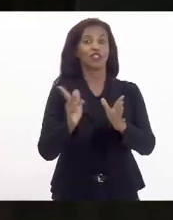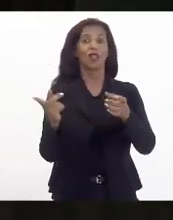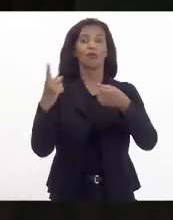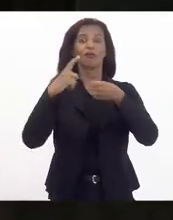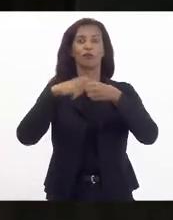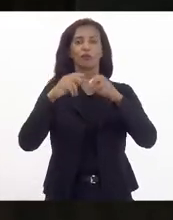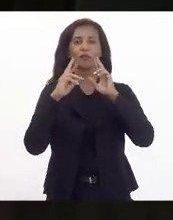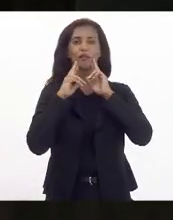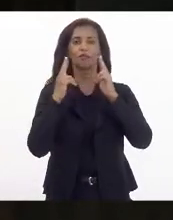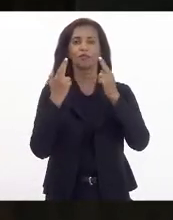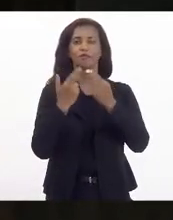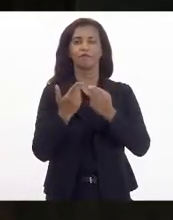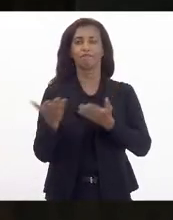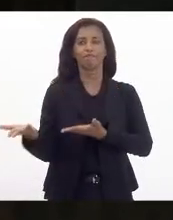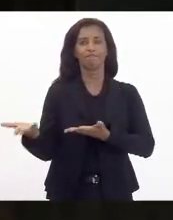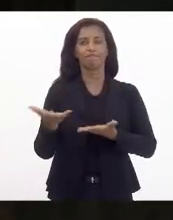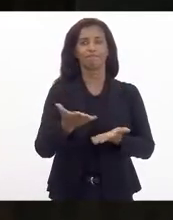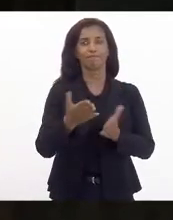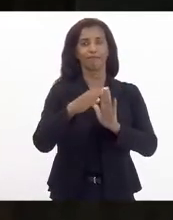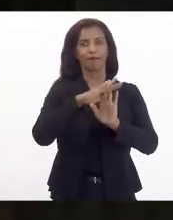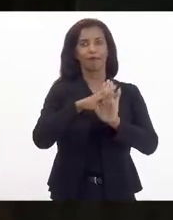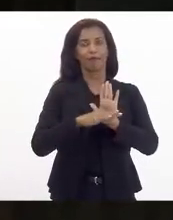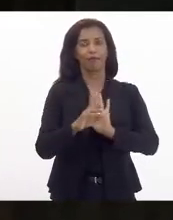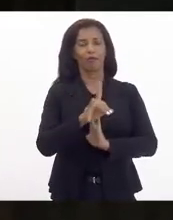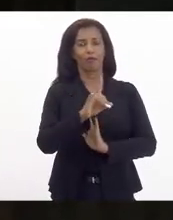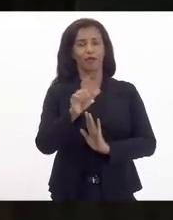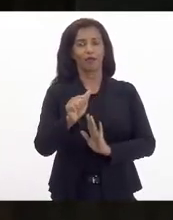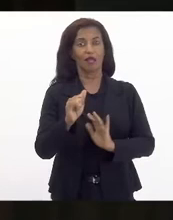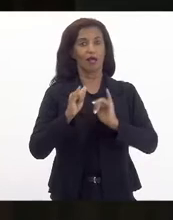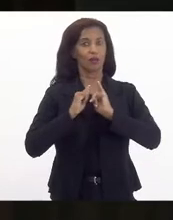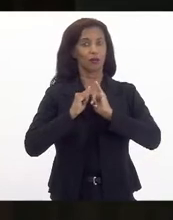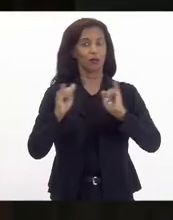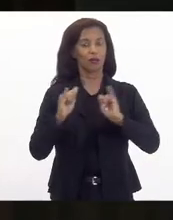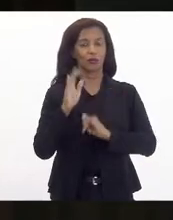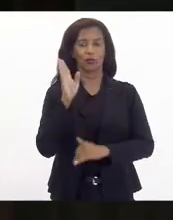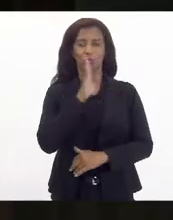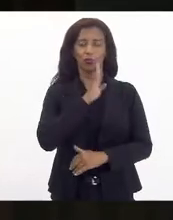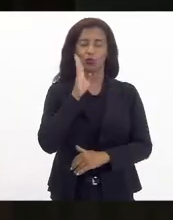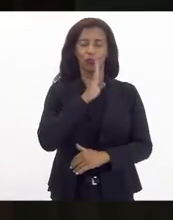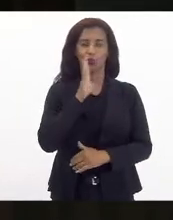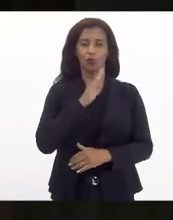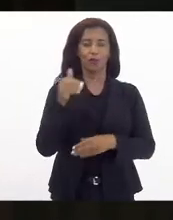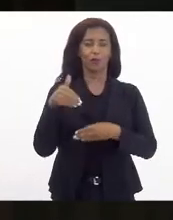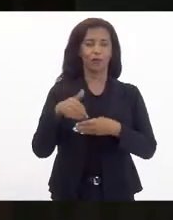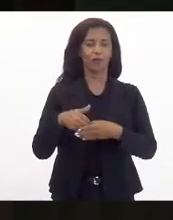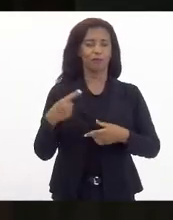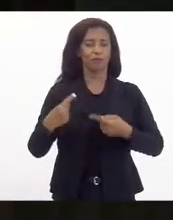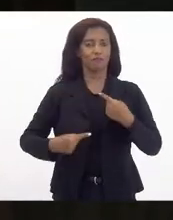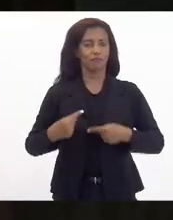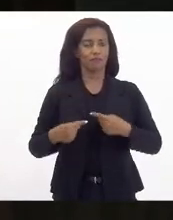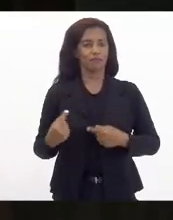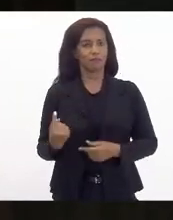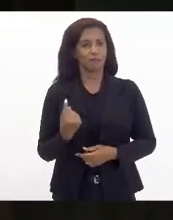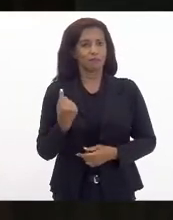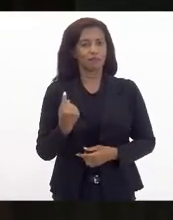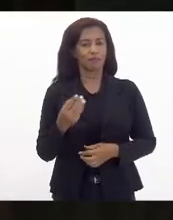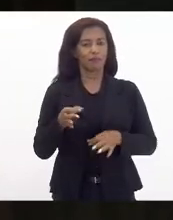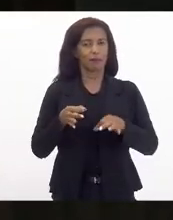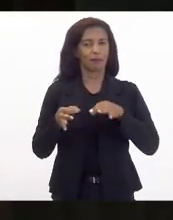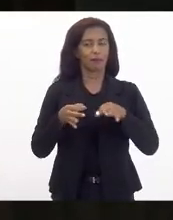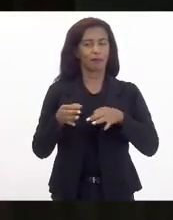reabrimos a sessão passa-se a ordem do tio anuncio em regime de urgência em votação em discussão única